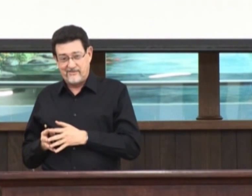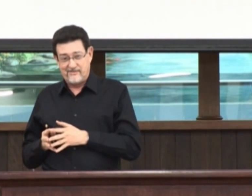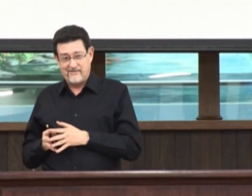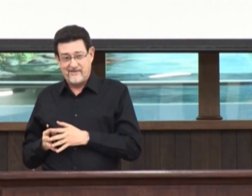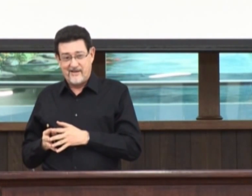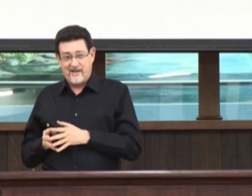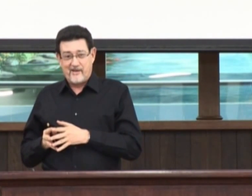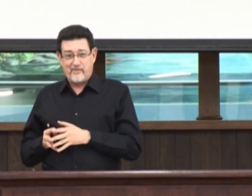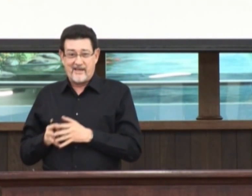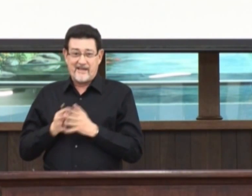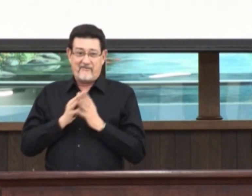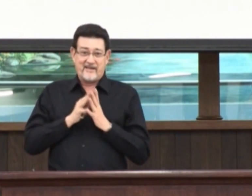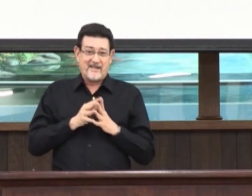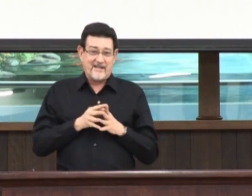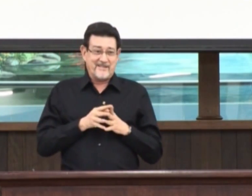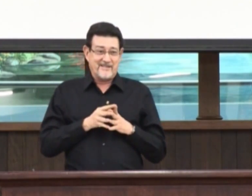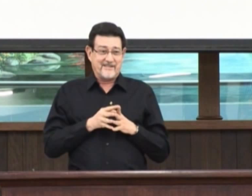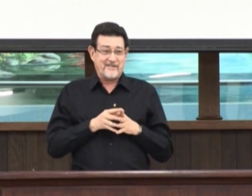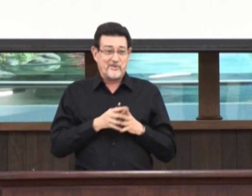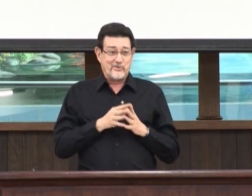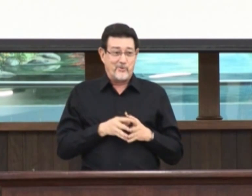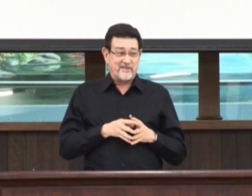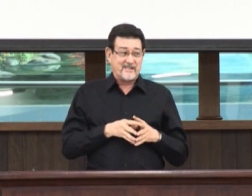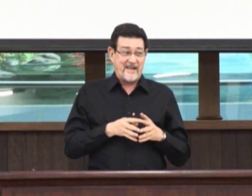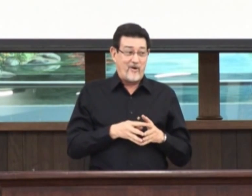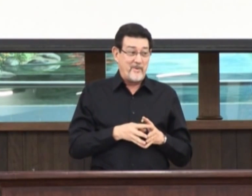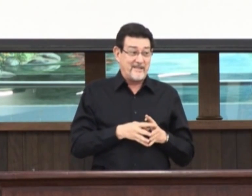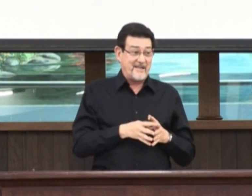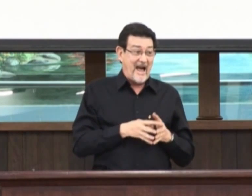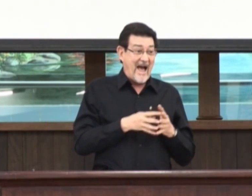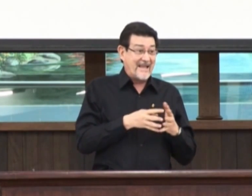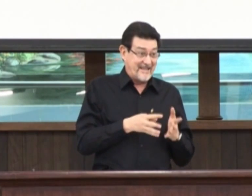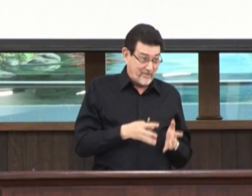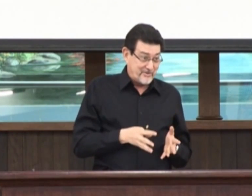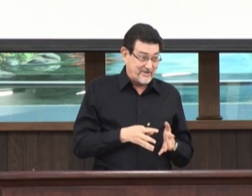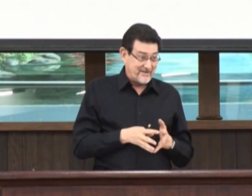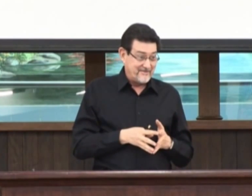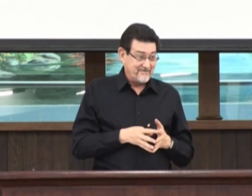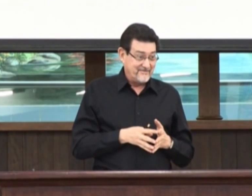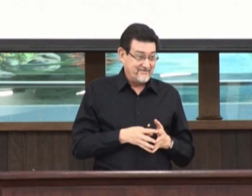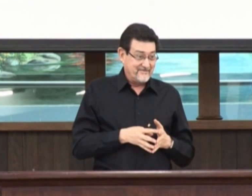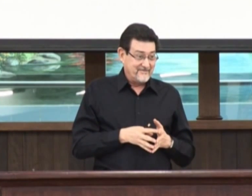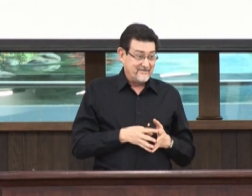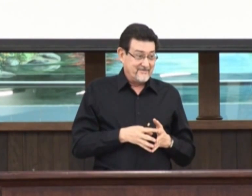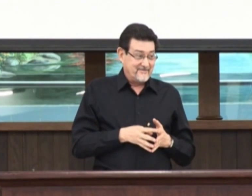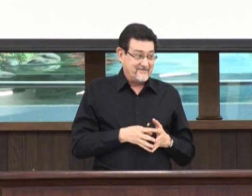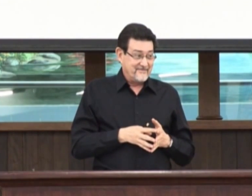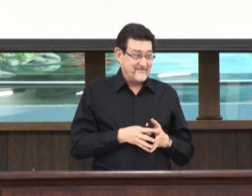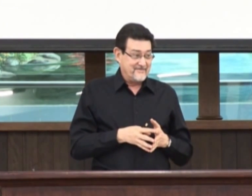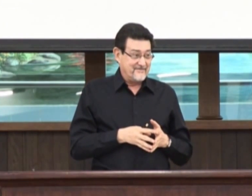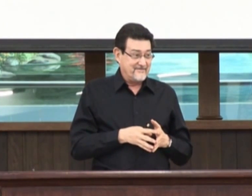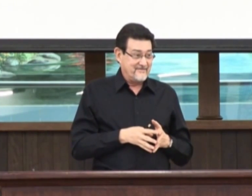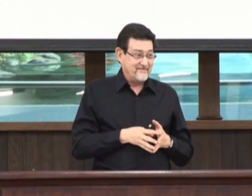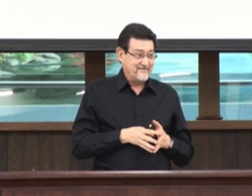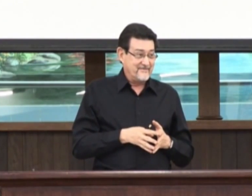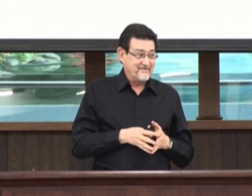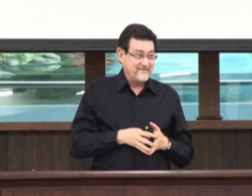praticamente, porque na verdade se discute se realmente há ateus.